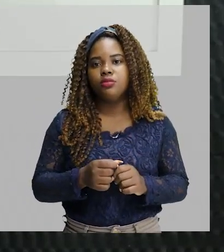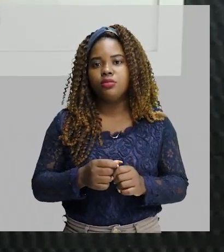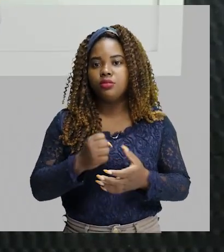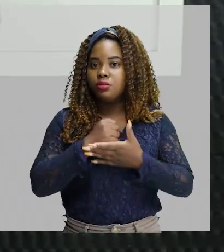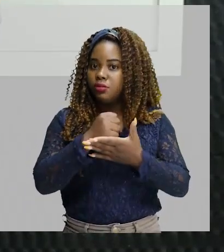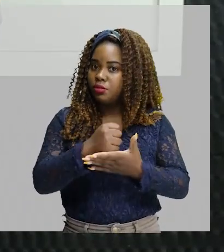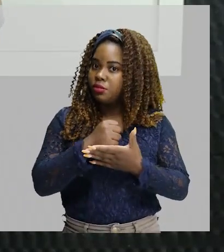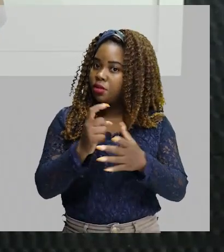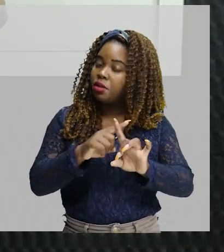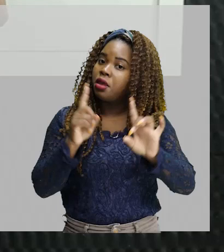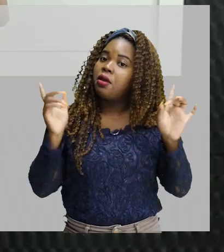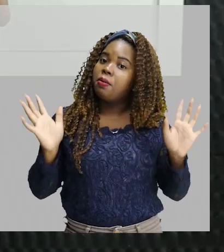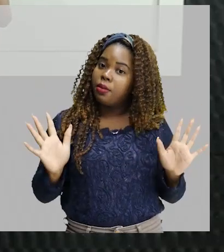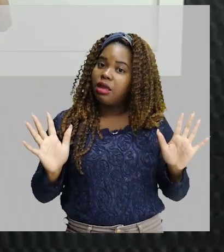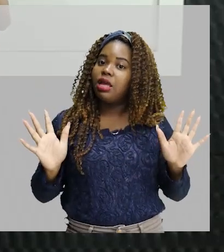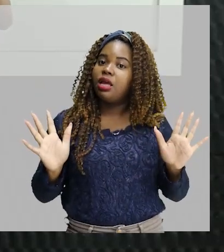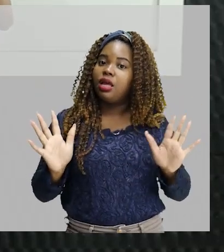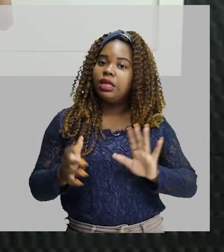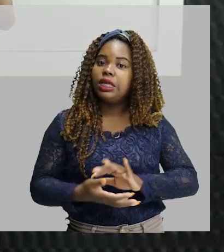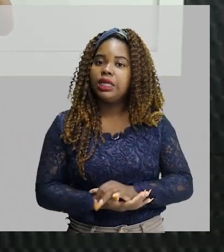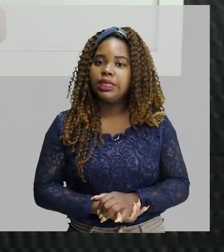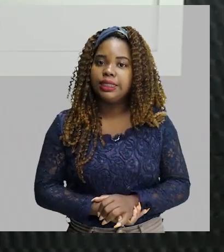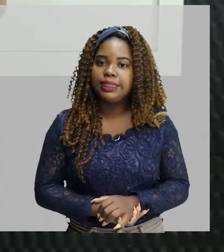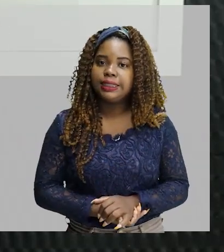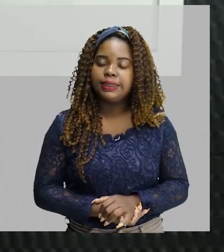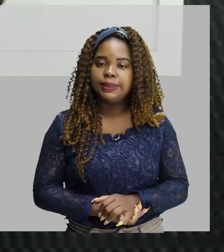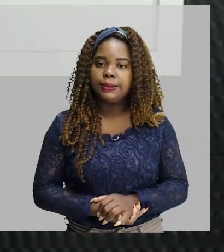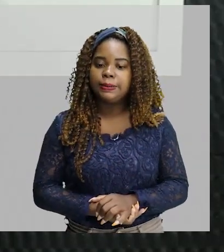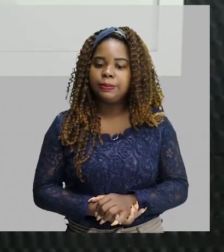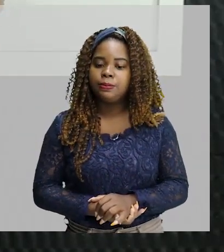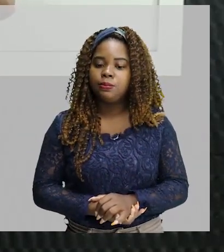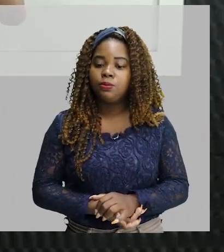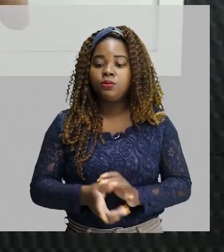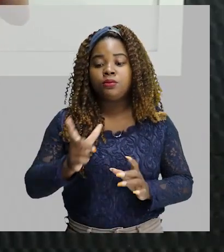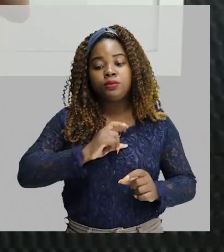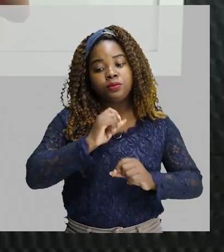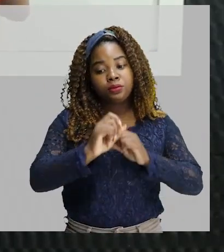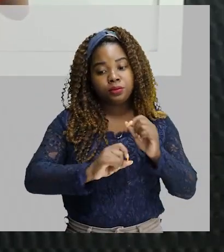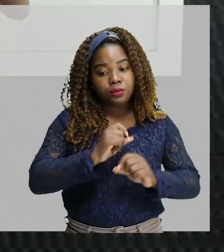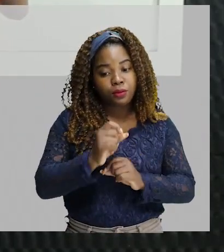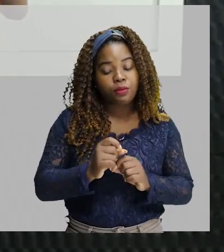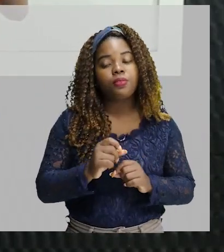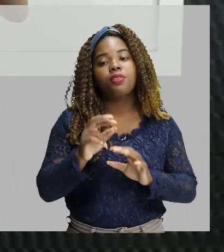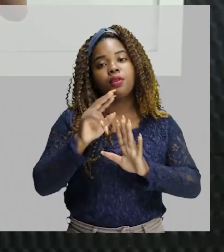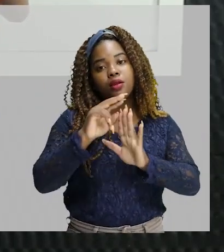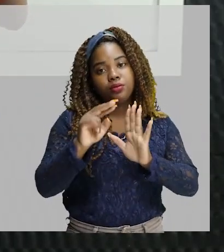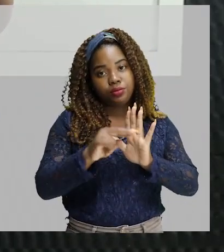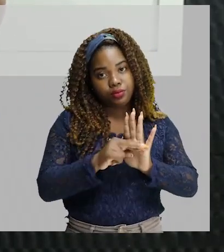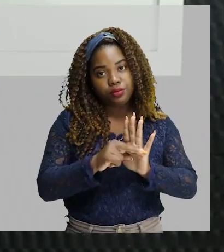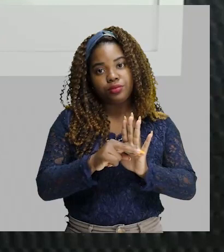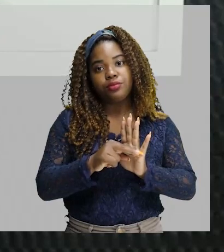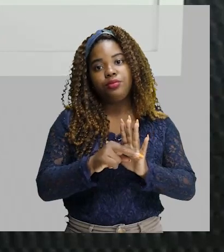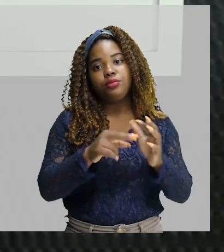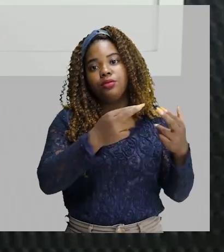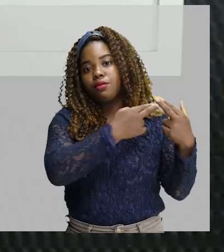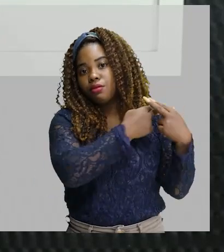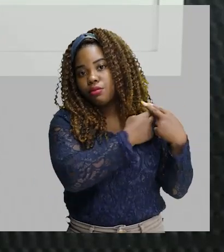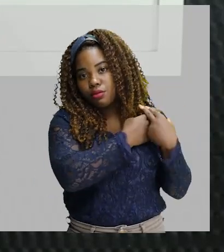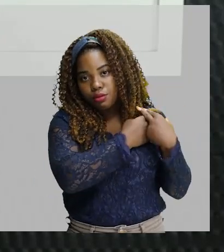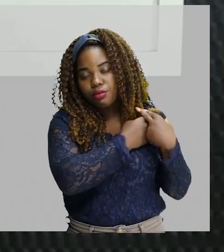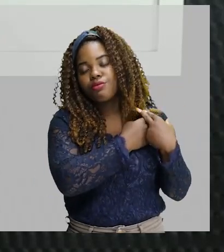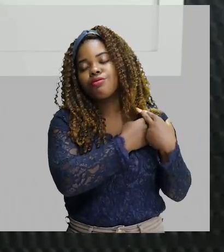olha, mas por ela apresentar esta condição, ó, de sermos